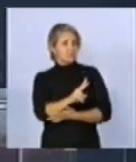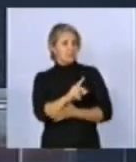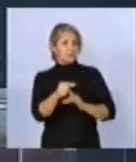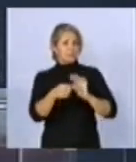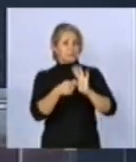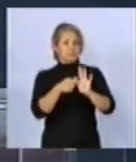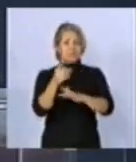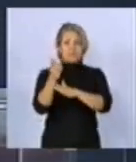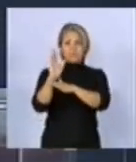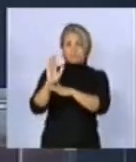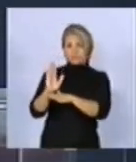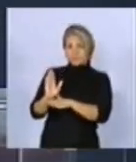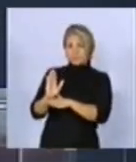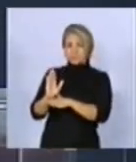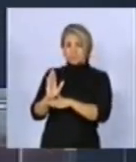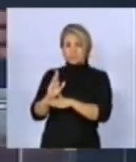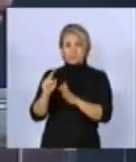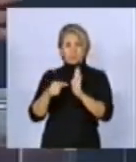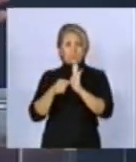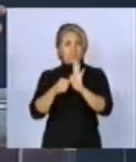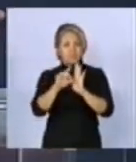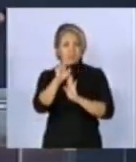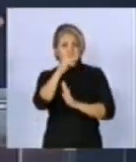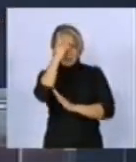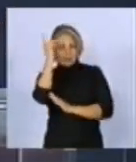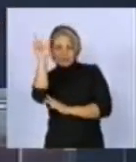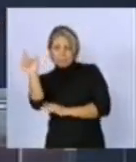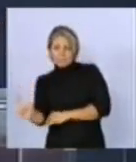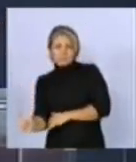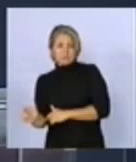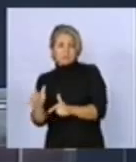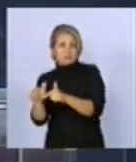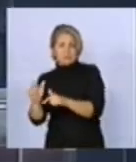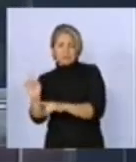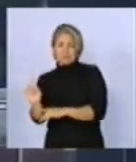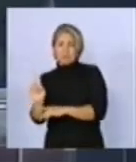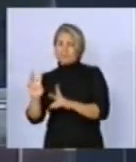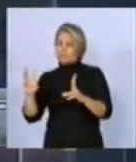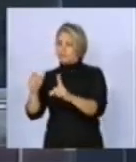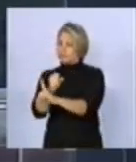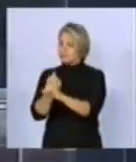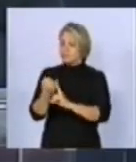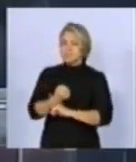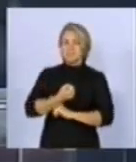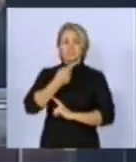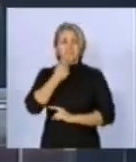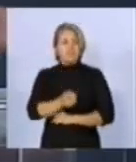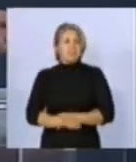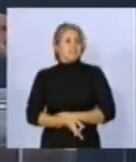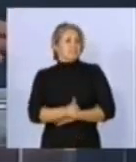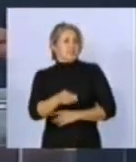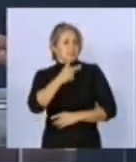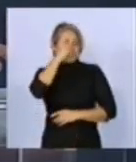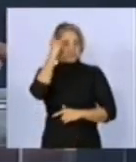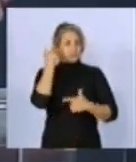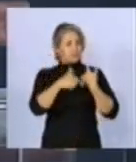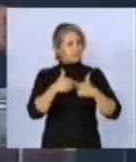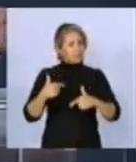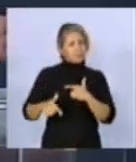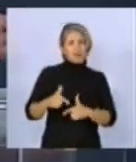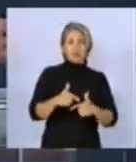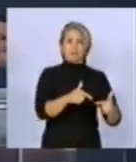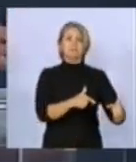vídeo e nós temos que discutir a sociedade não é só o trabalhador o que euv aqui em vários discursos só fala-se em trabalhador nós